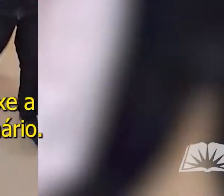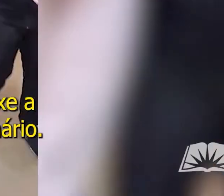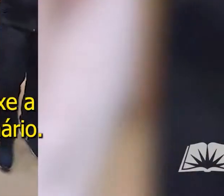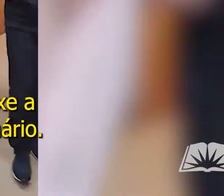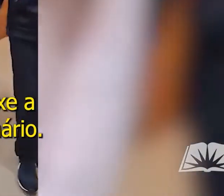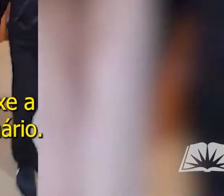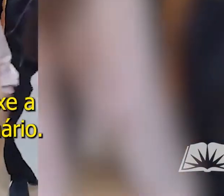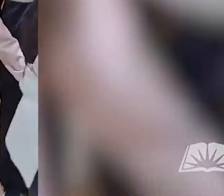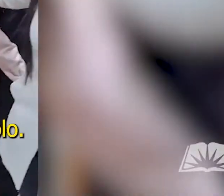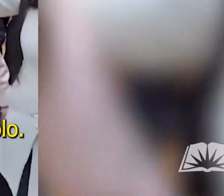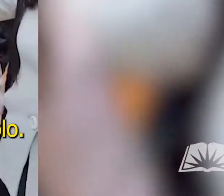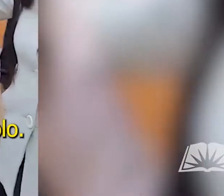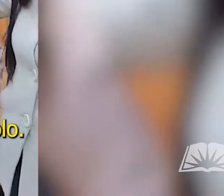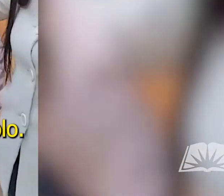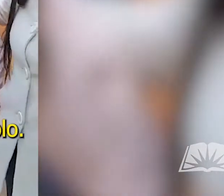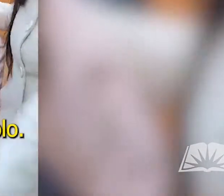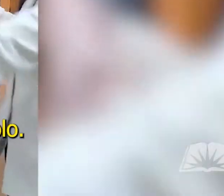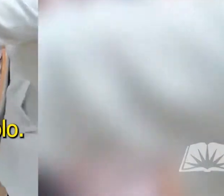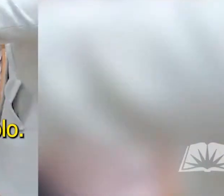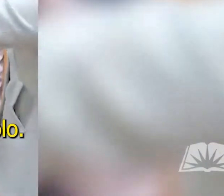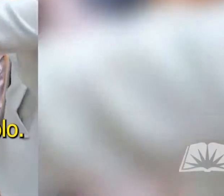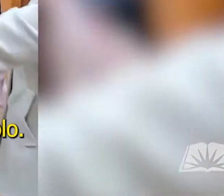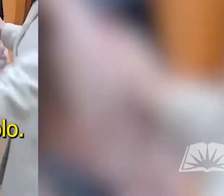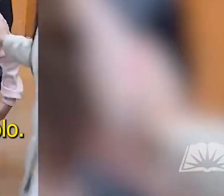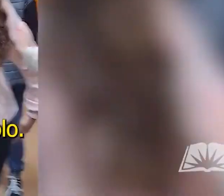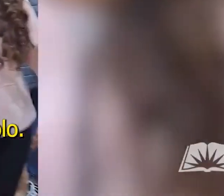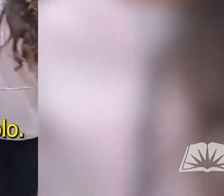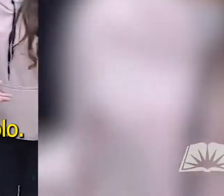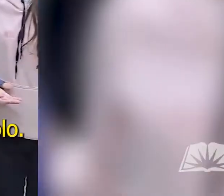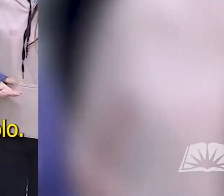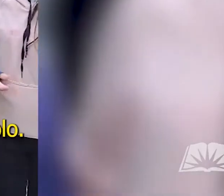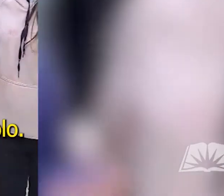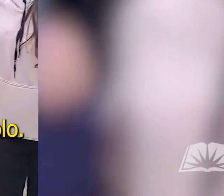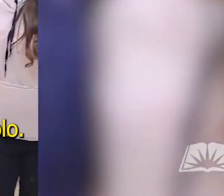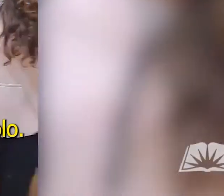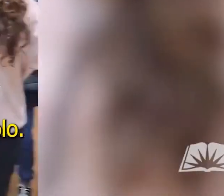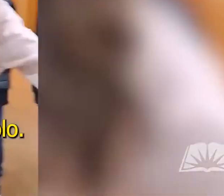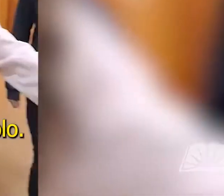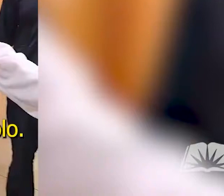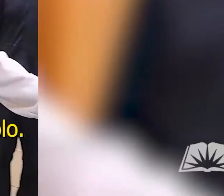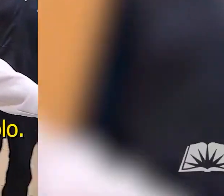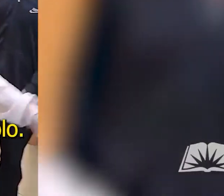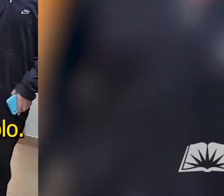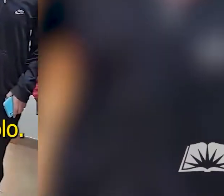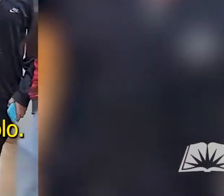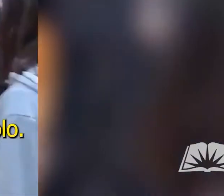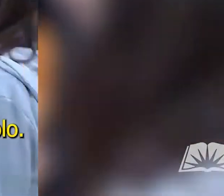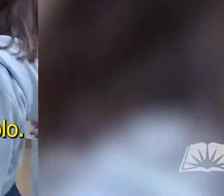o seminário, né, gente? As flores. Isa, Lolo.